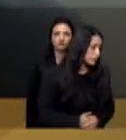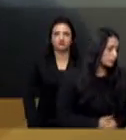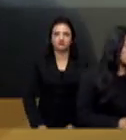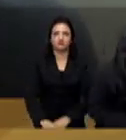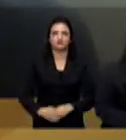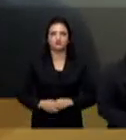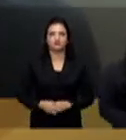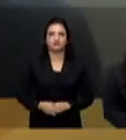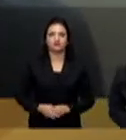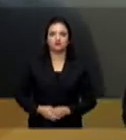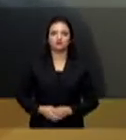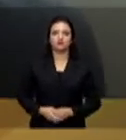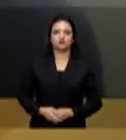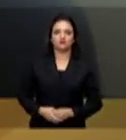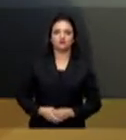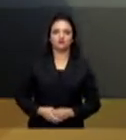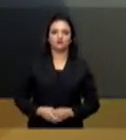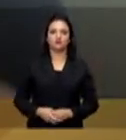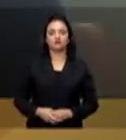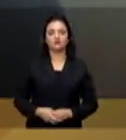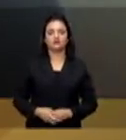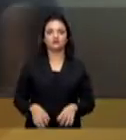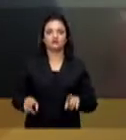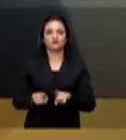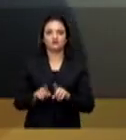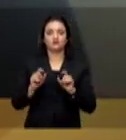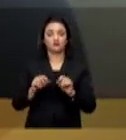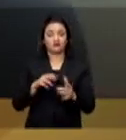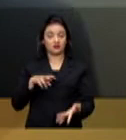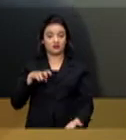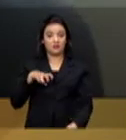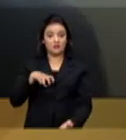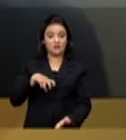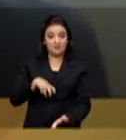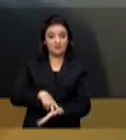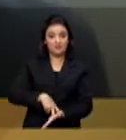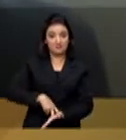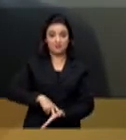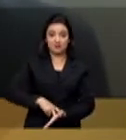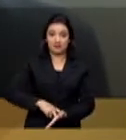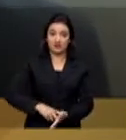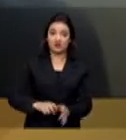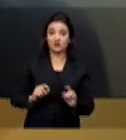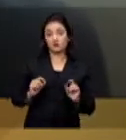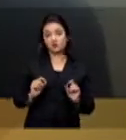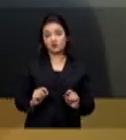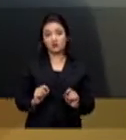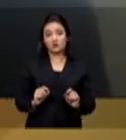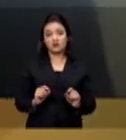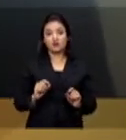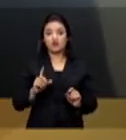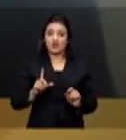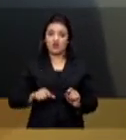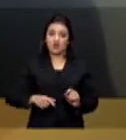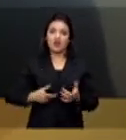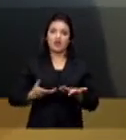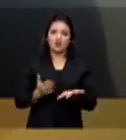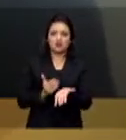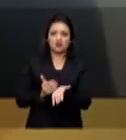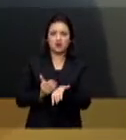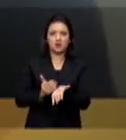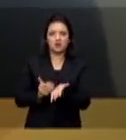anos. Também, essa pena necessariamente remeterá a um regime inicialmente